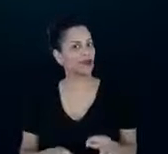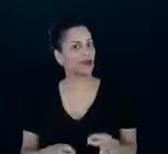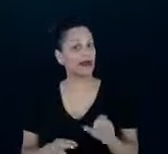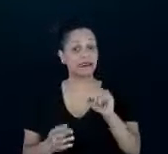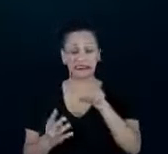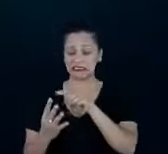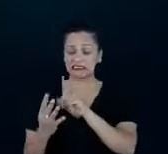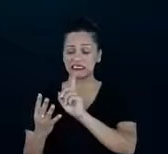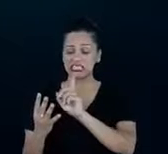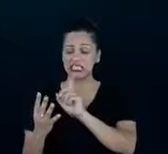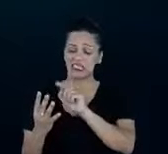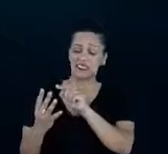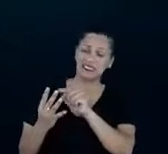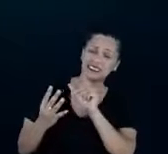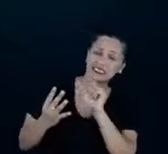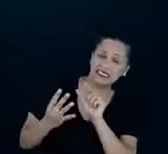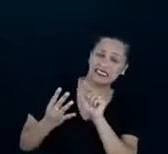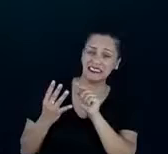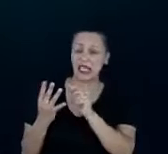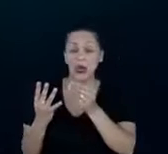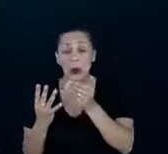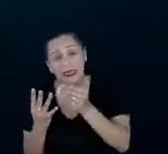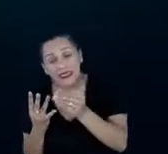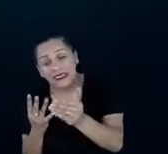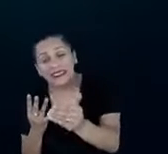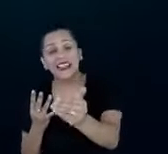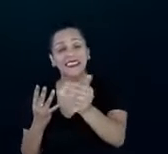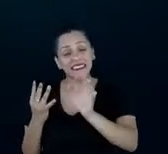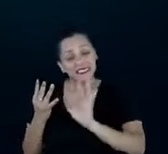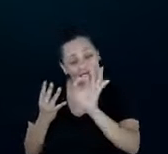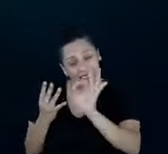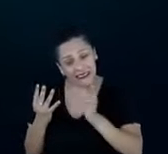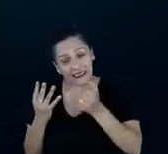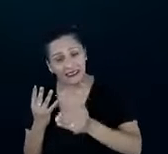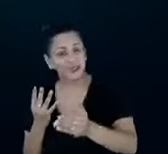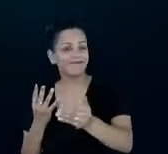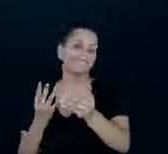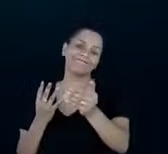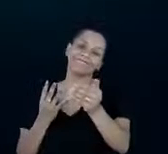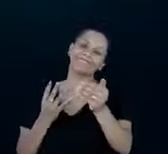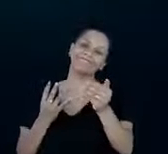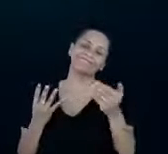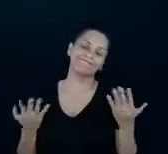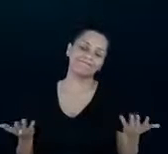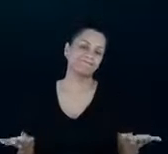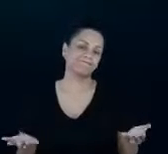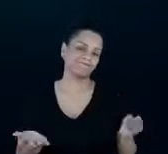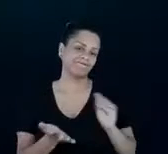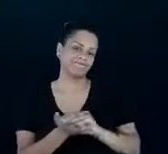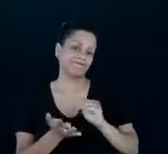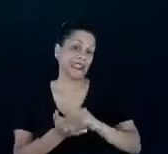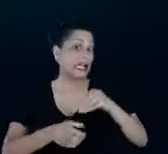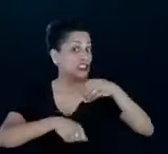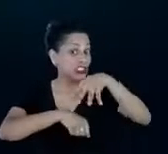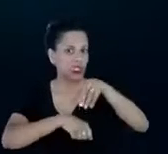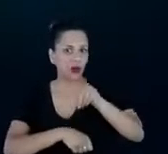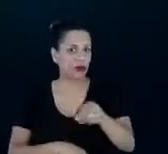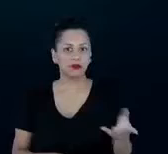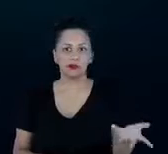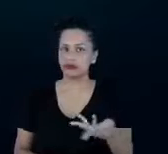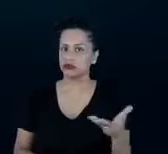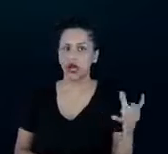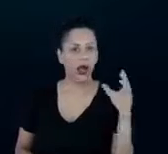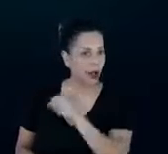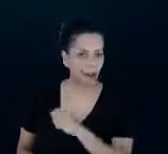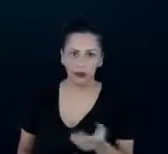falar não tava começando vamos começar a fazer um plano ano que vem e tal provavelmente a dica é a seguinte corra porque